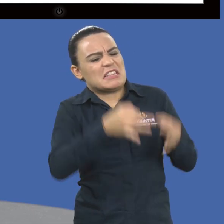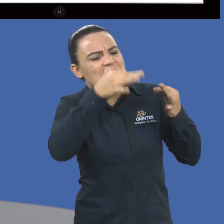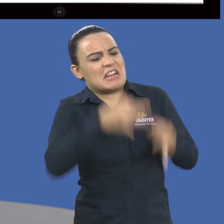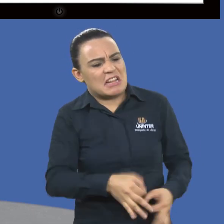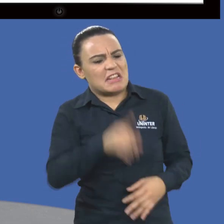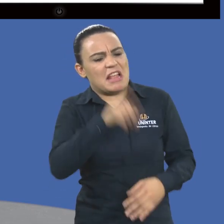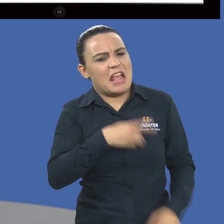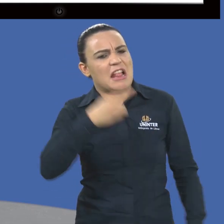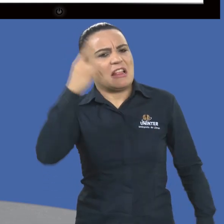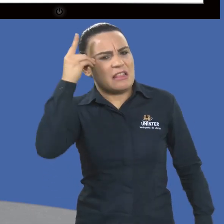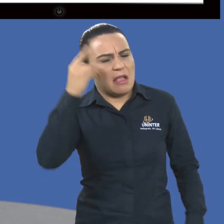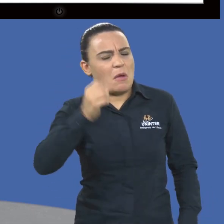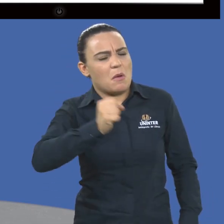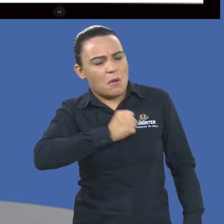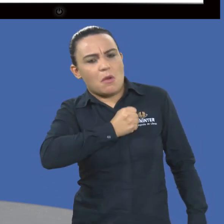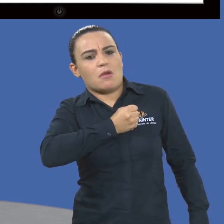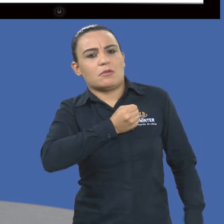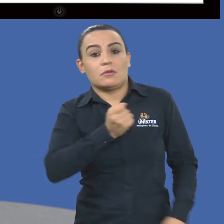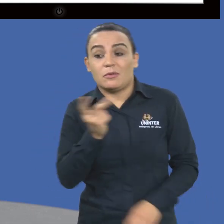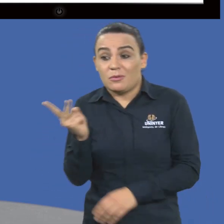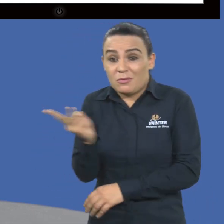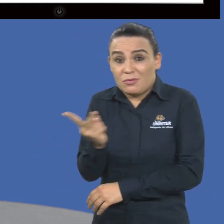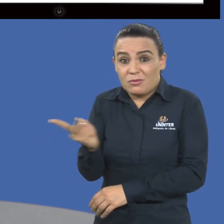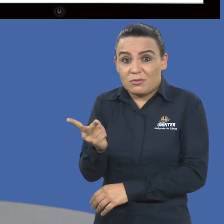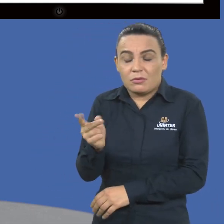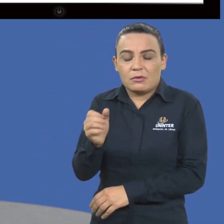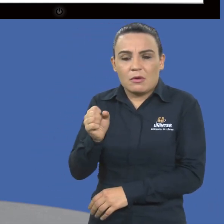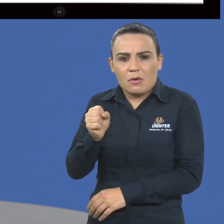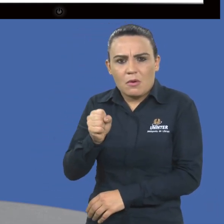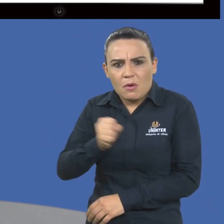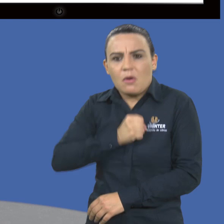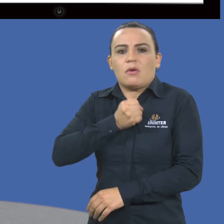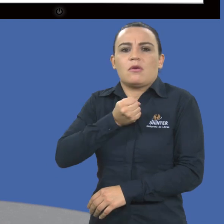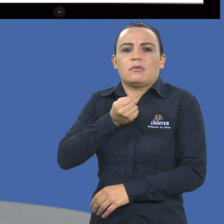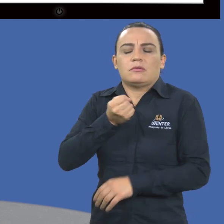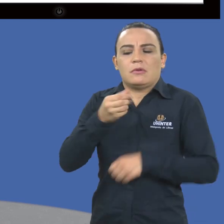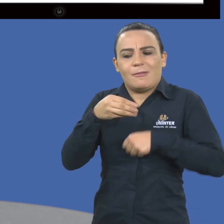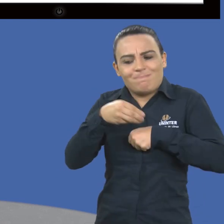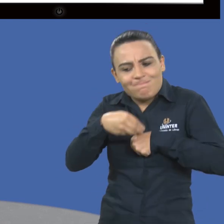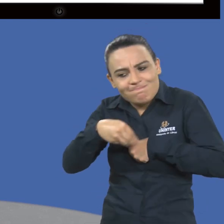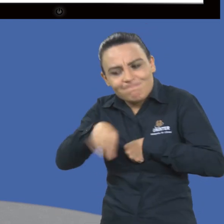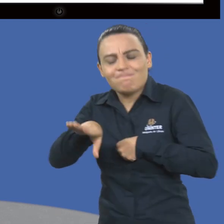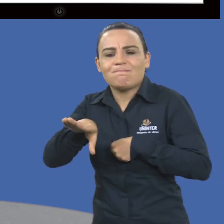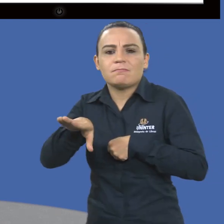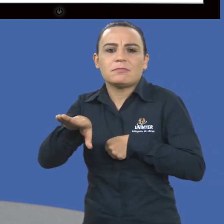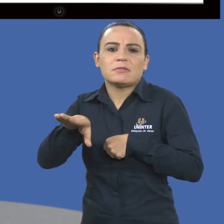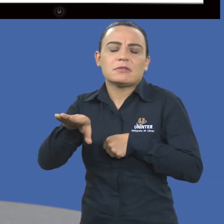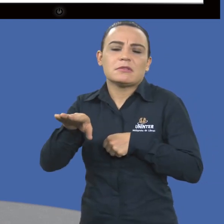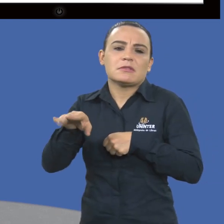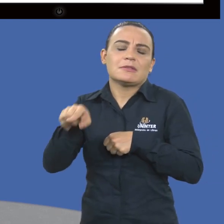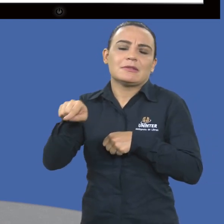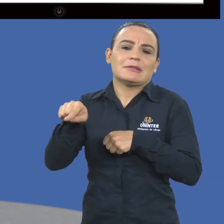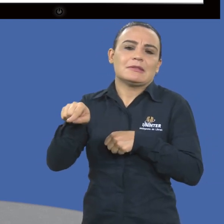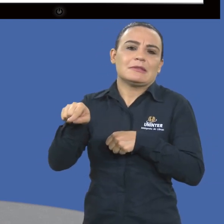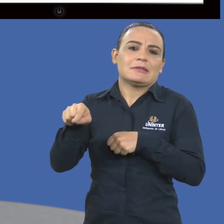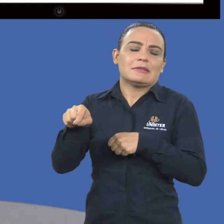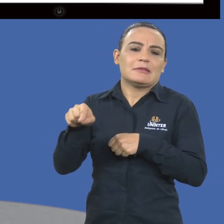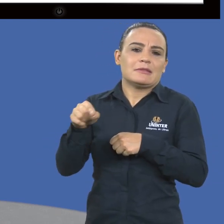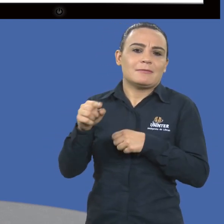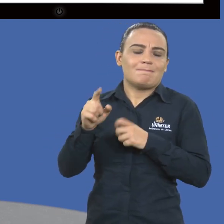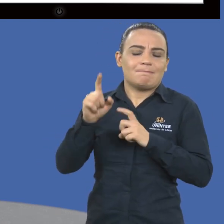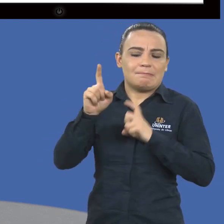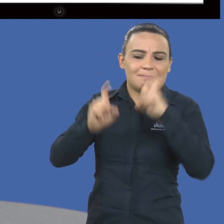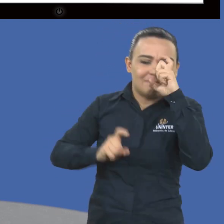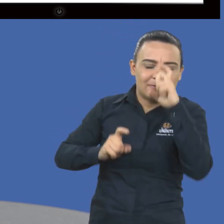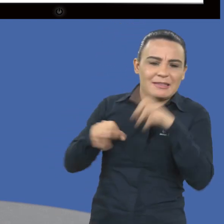muito temporário. Ódio porque eles estão ouvindo uma coisa que eles não gostariam de ter